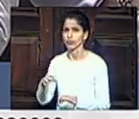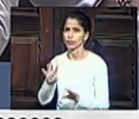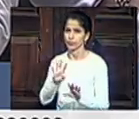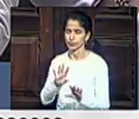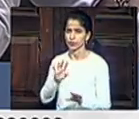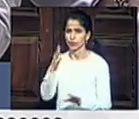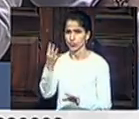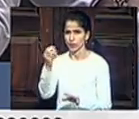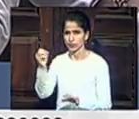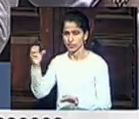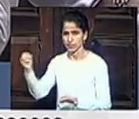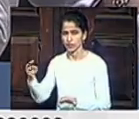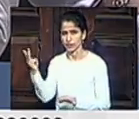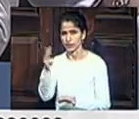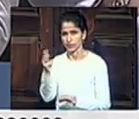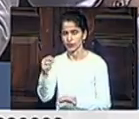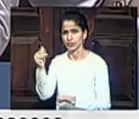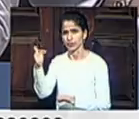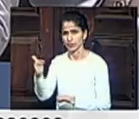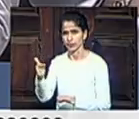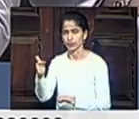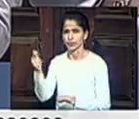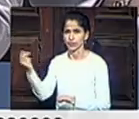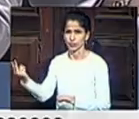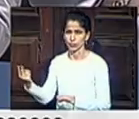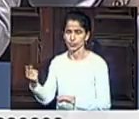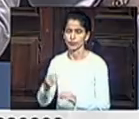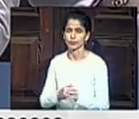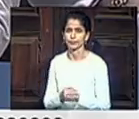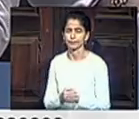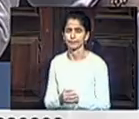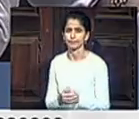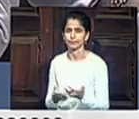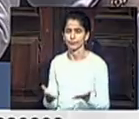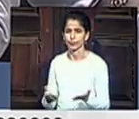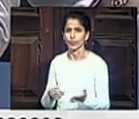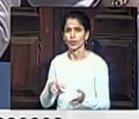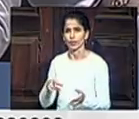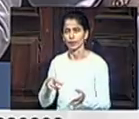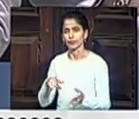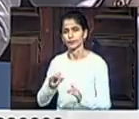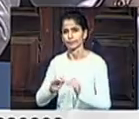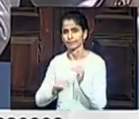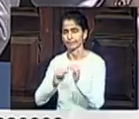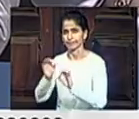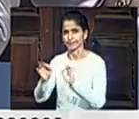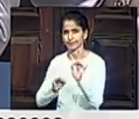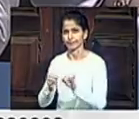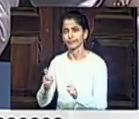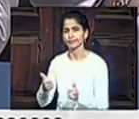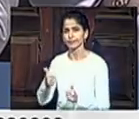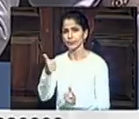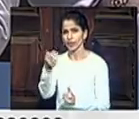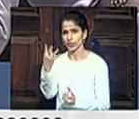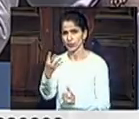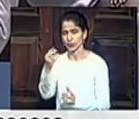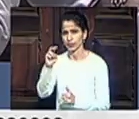333. Com esse projeto proposto, quem gasta 200 vai sair de